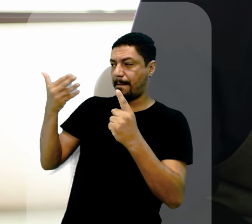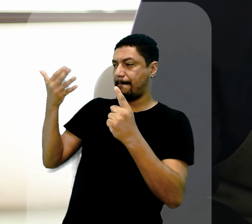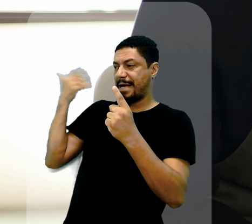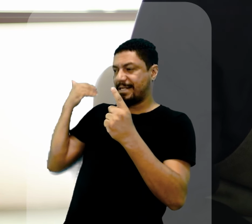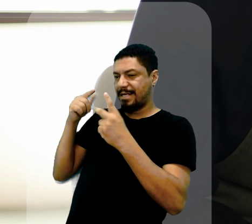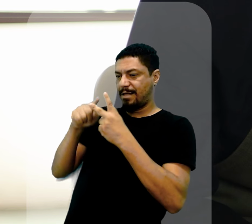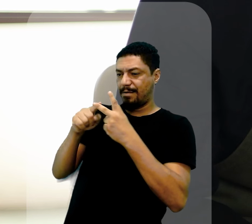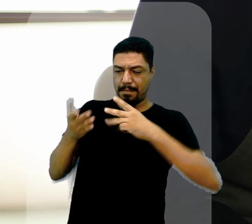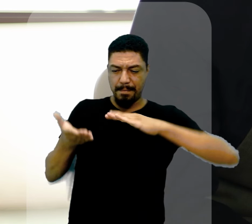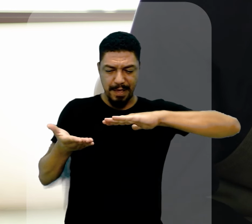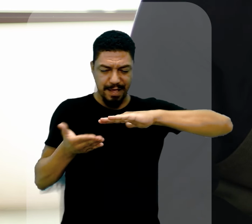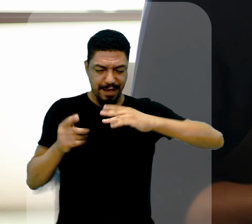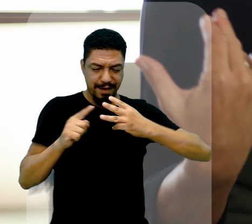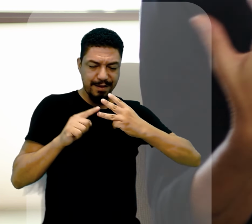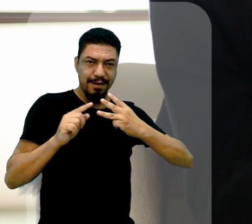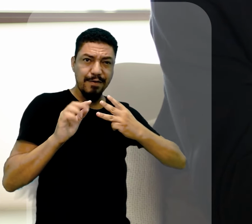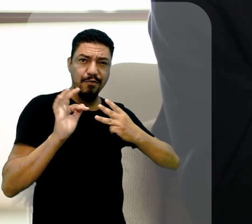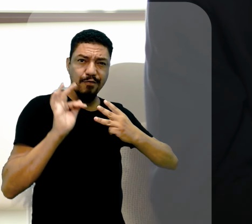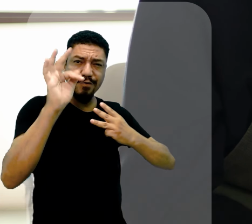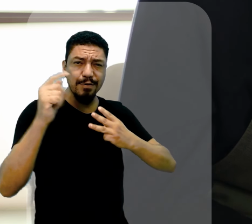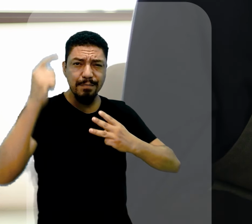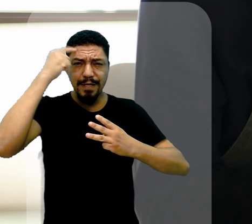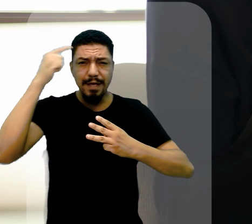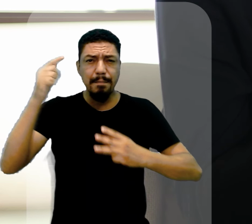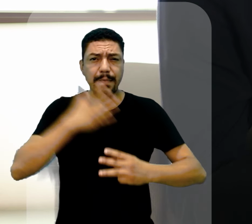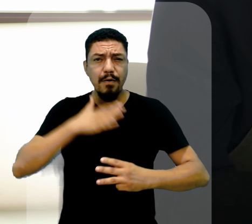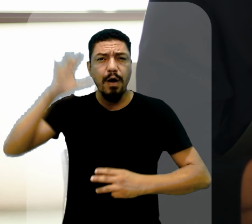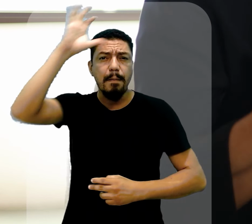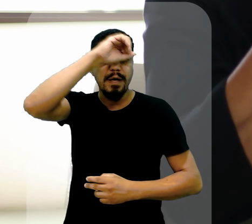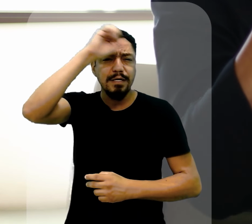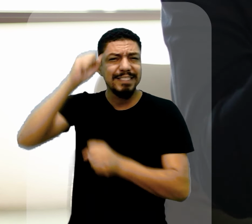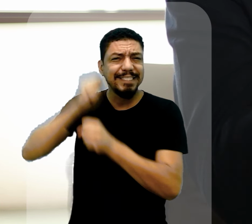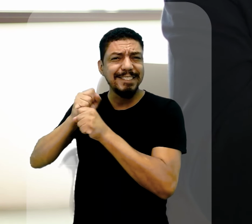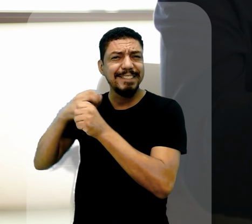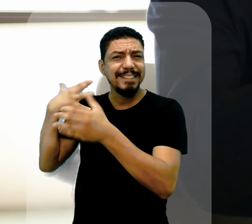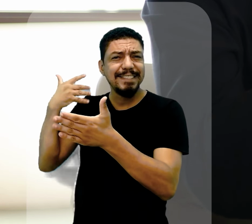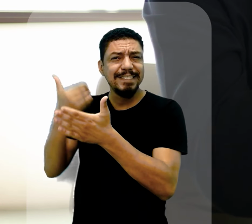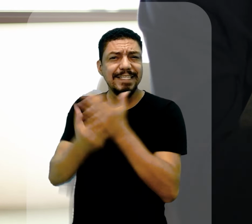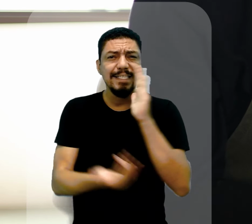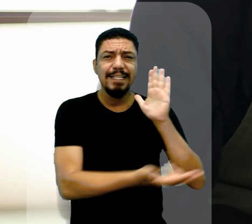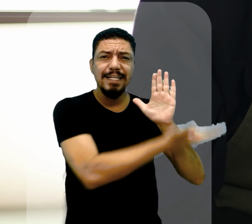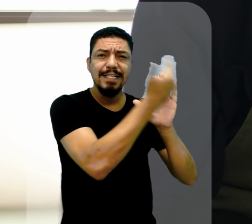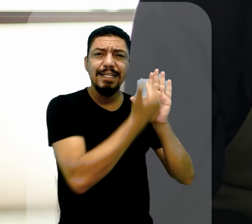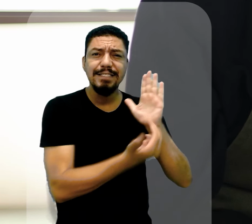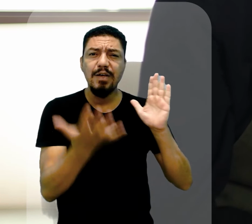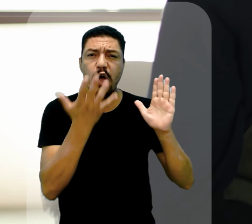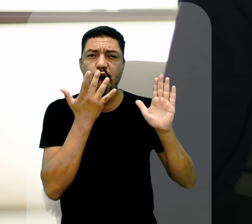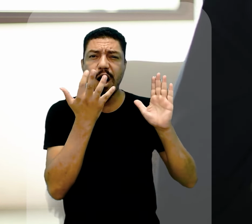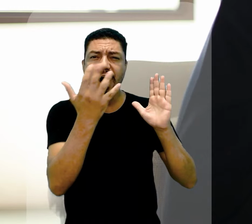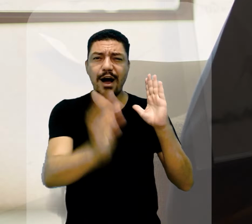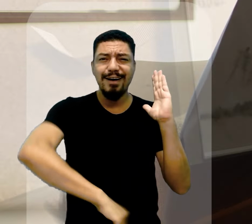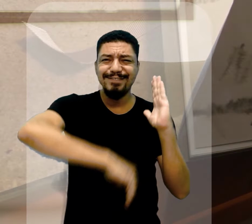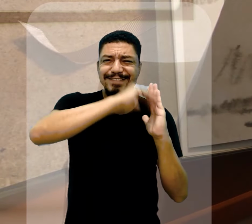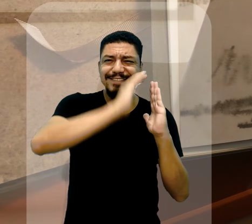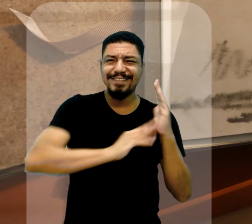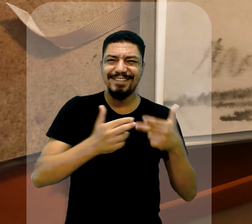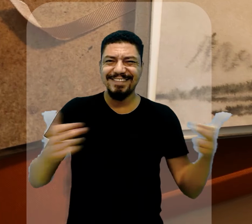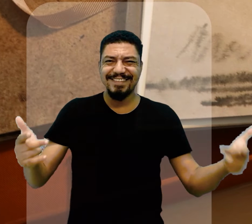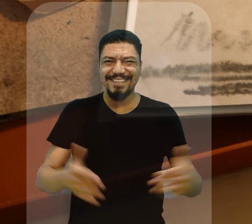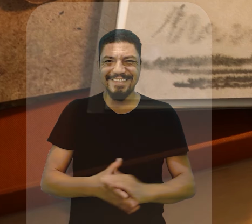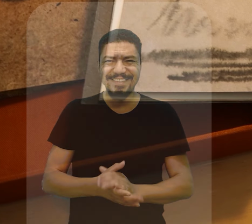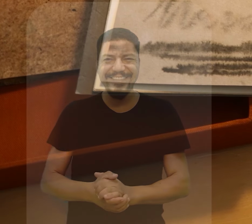também do que eu aprendi com os desenhos, com as aquarelas e assim vai.